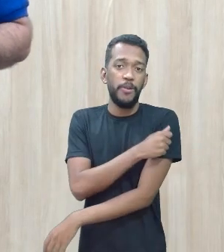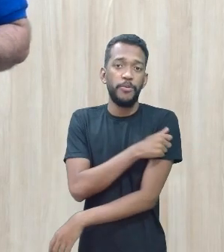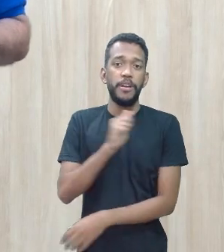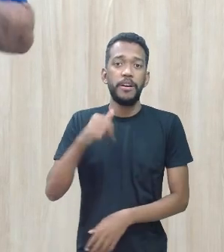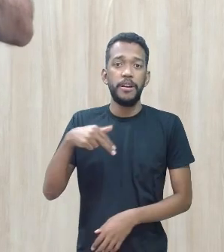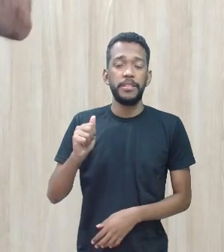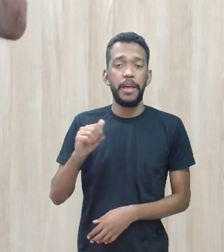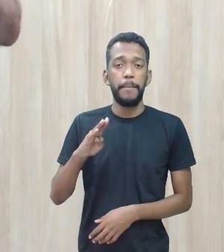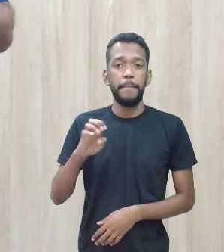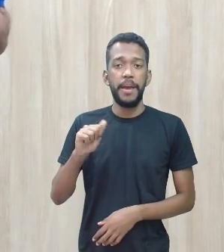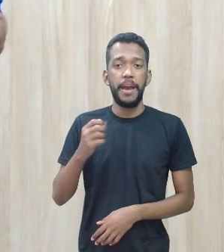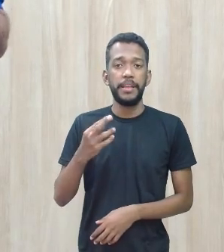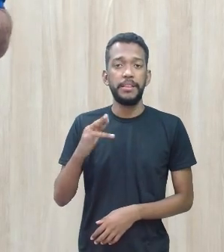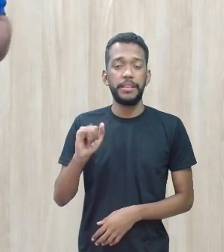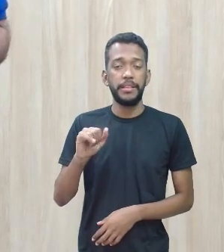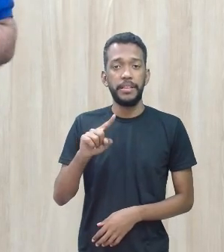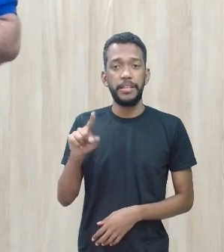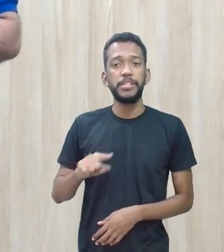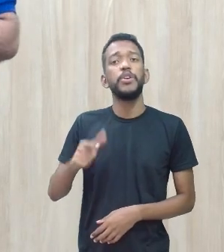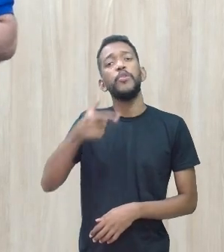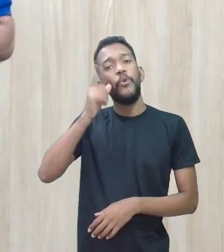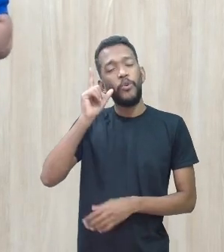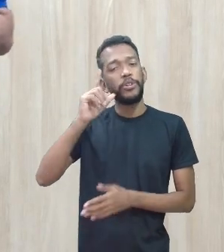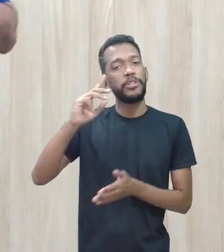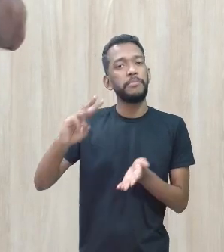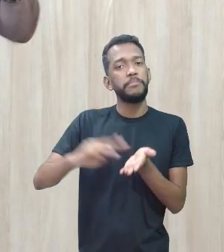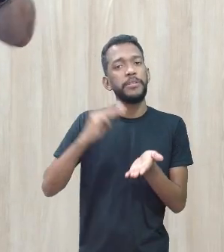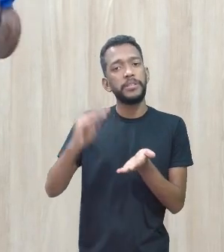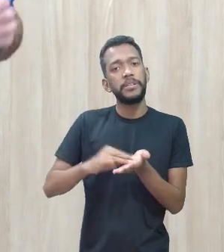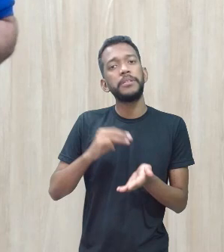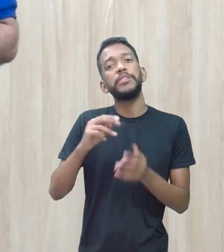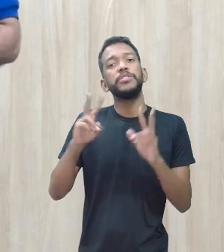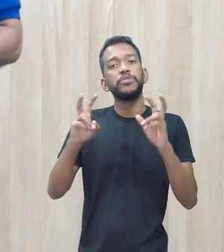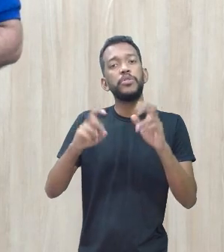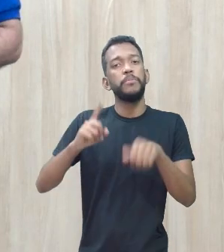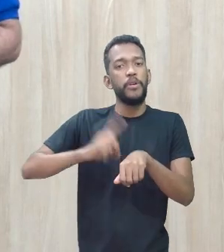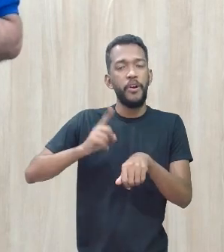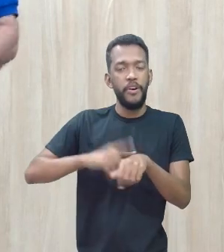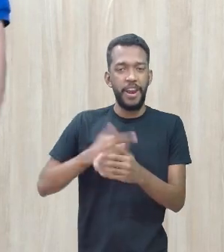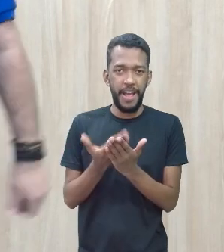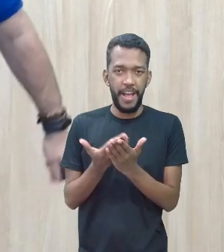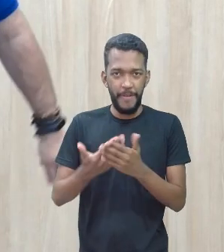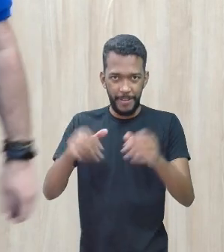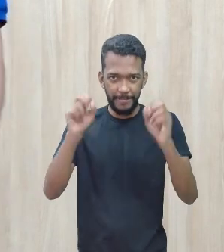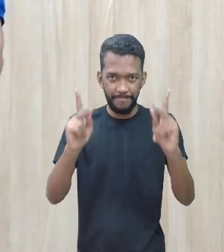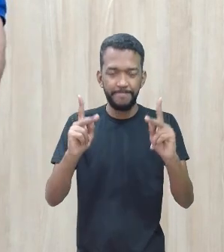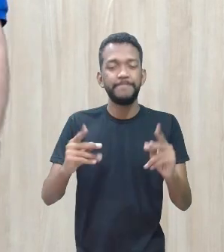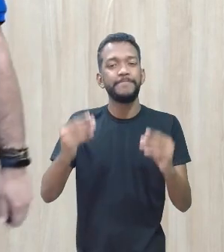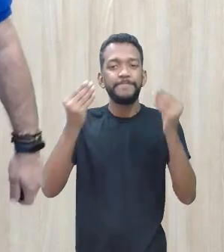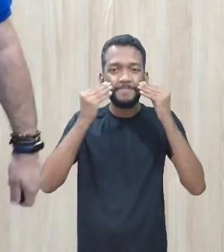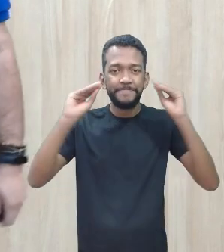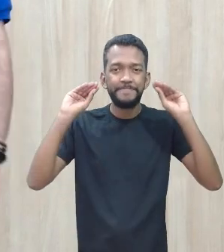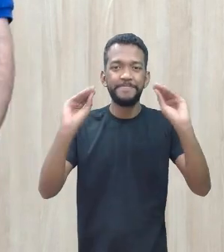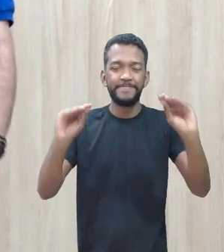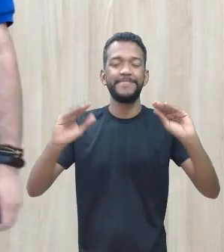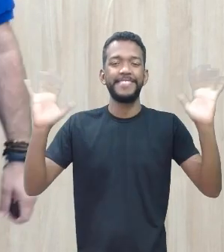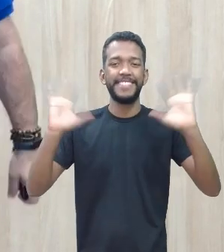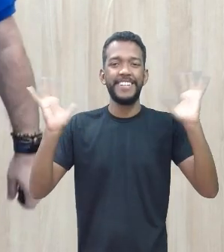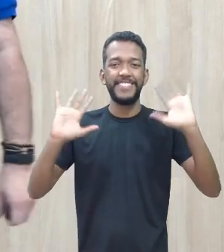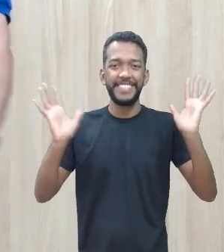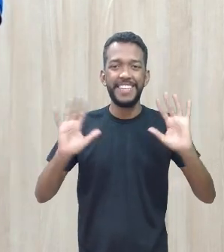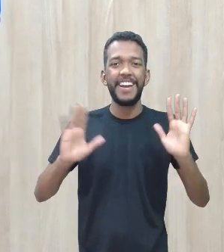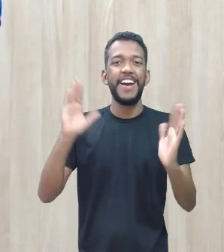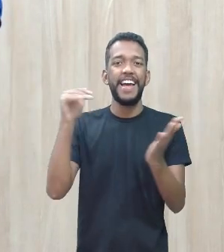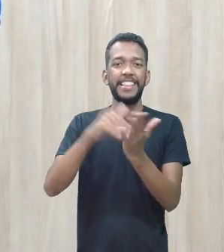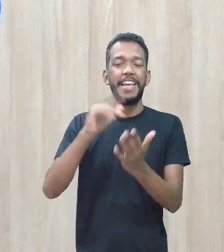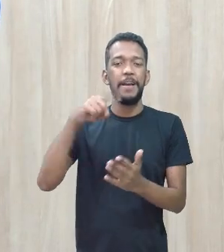Beatriz, que ainda ontem estava mandando mensagem perguntando sobre os horários da aula, ok? Beijo para vocês, tchau, tchau